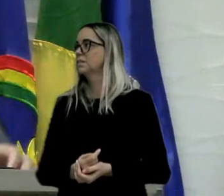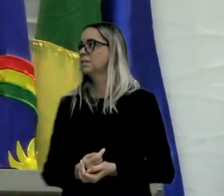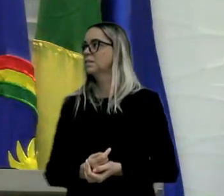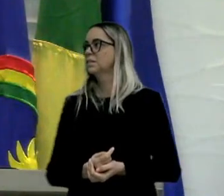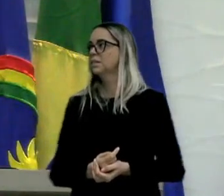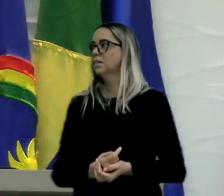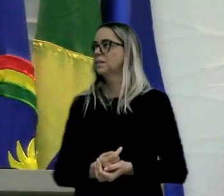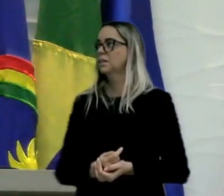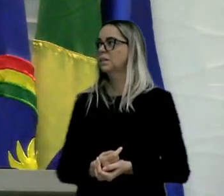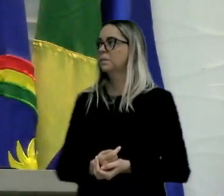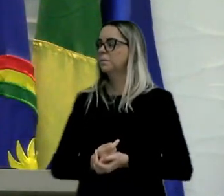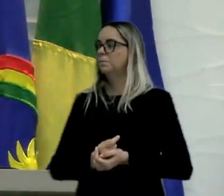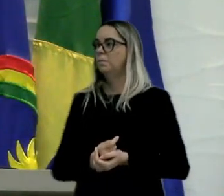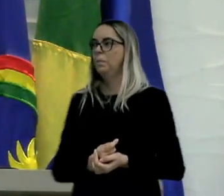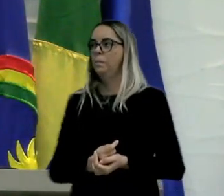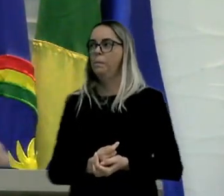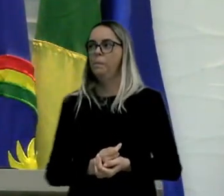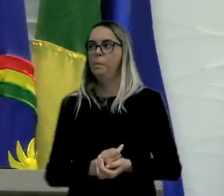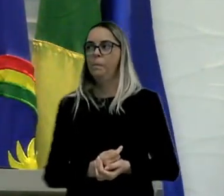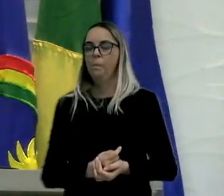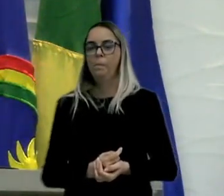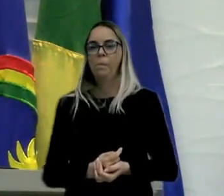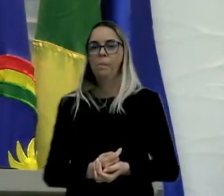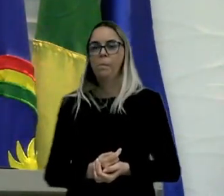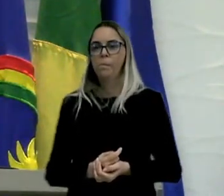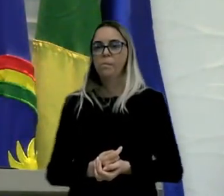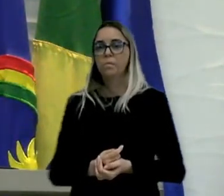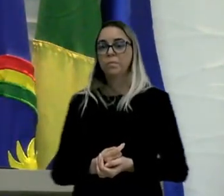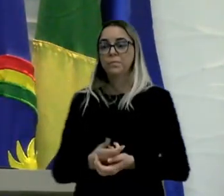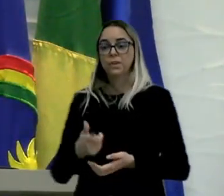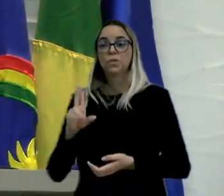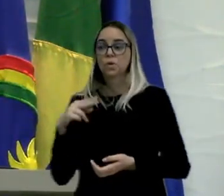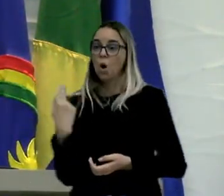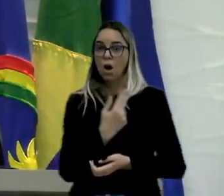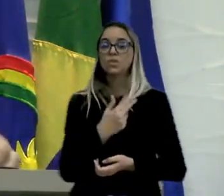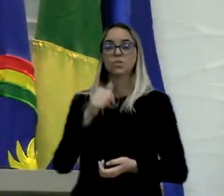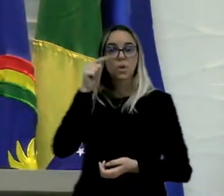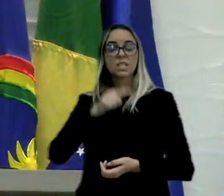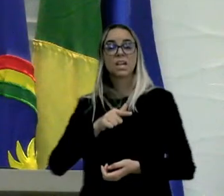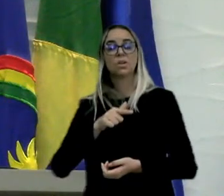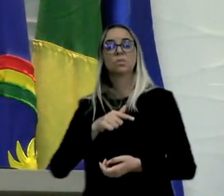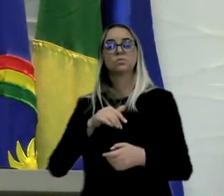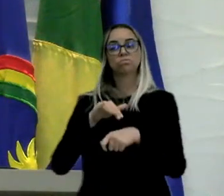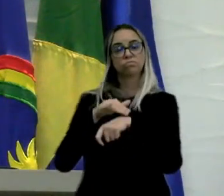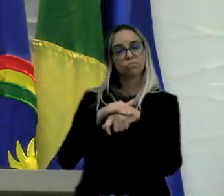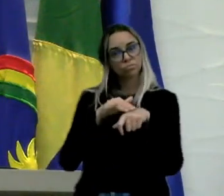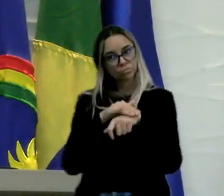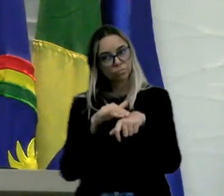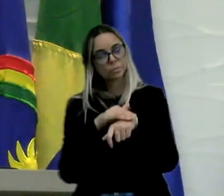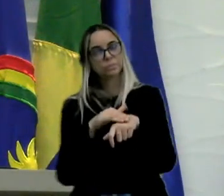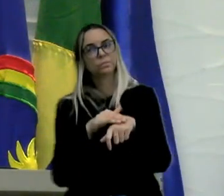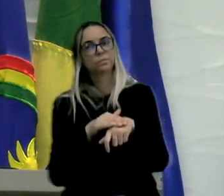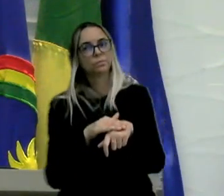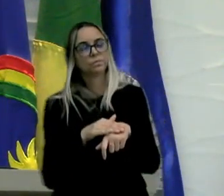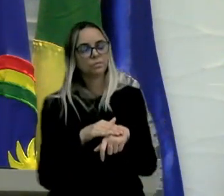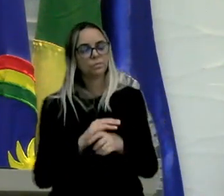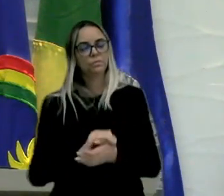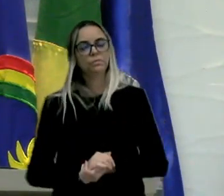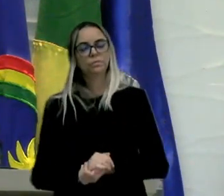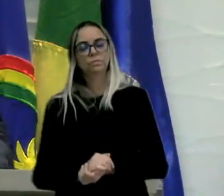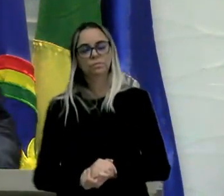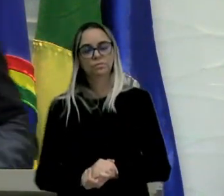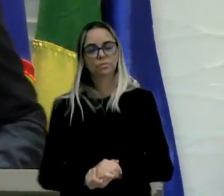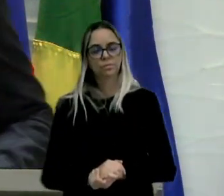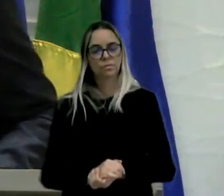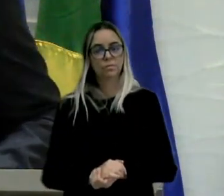presidente Sim a gente conseguiu falar com com ele